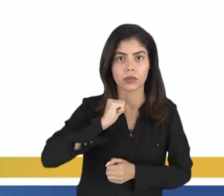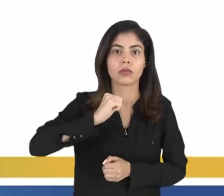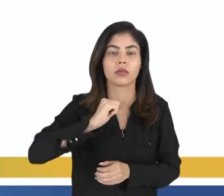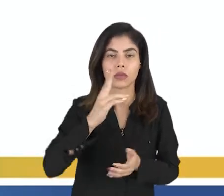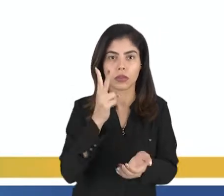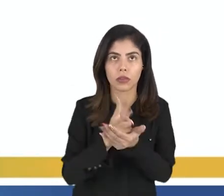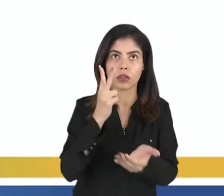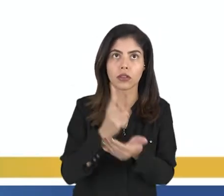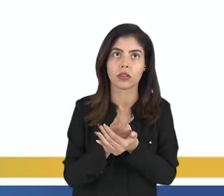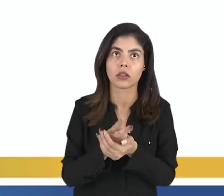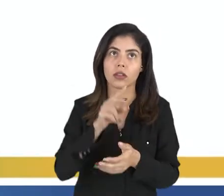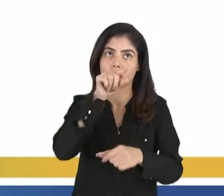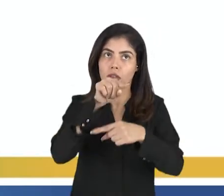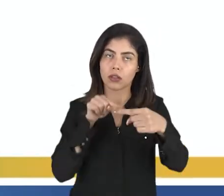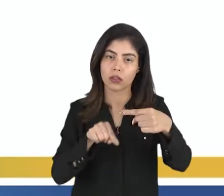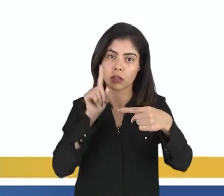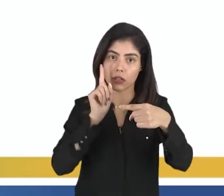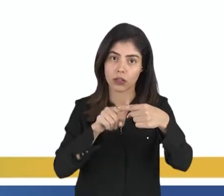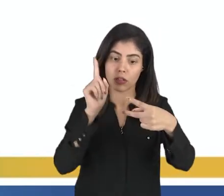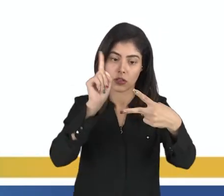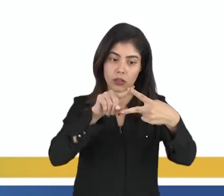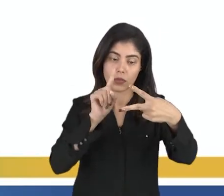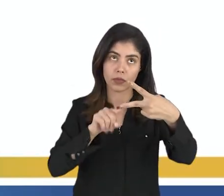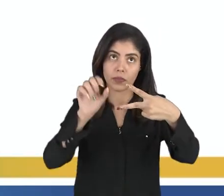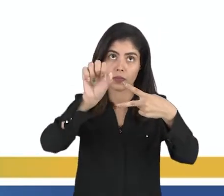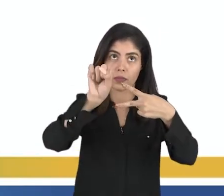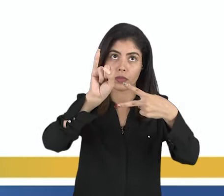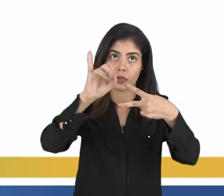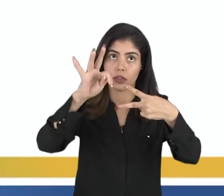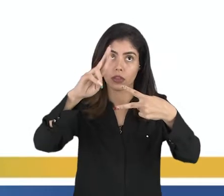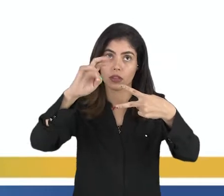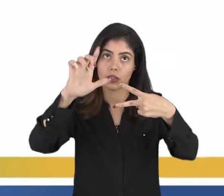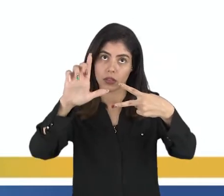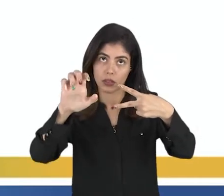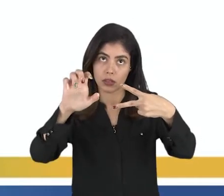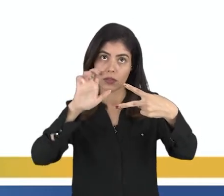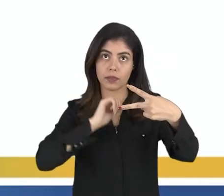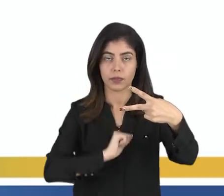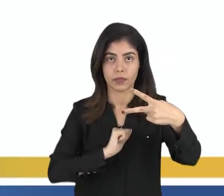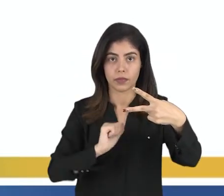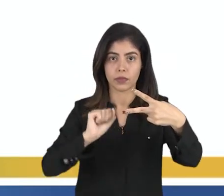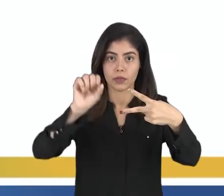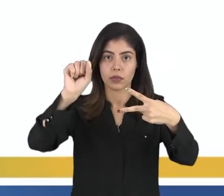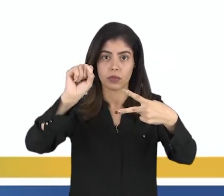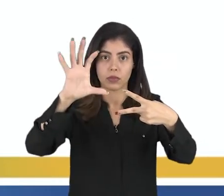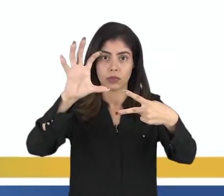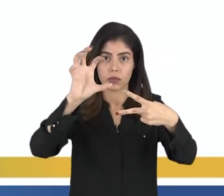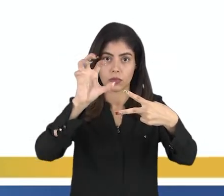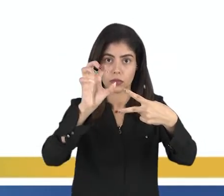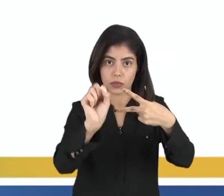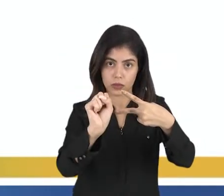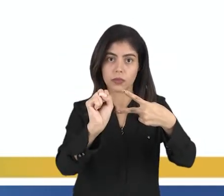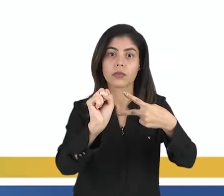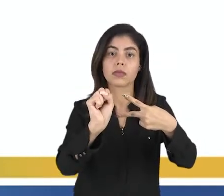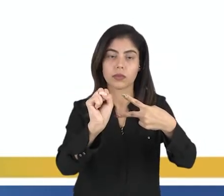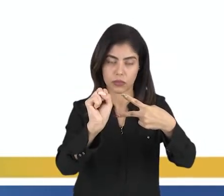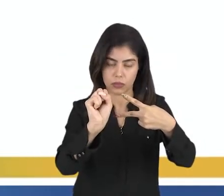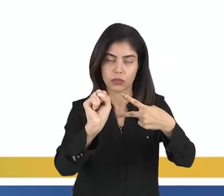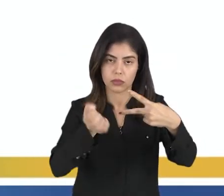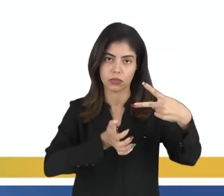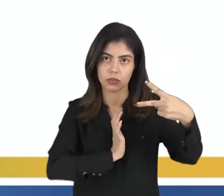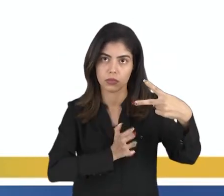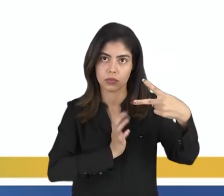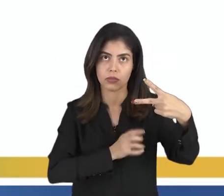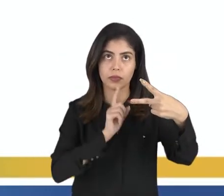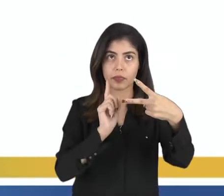nós dividimos ele em 2 fases, o que nós chamamos de sístole, que é a fase de contração